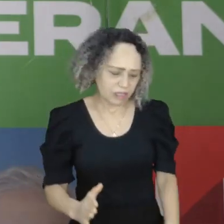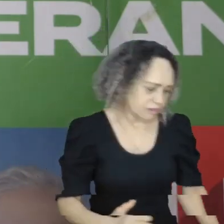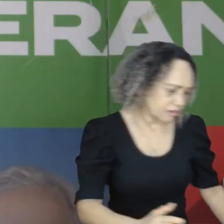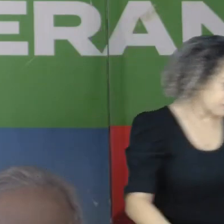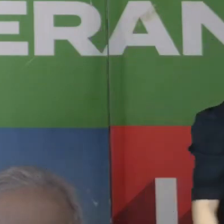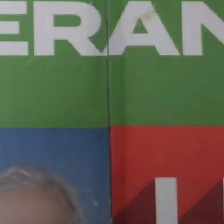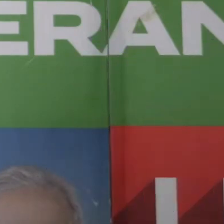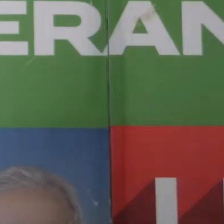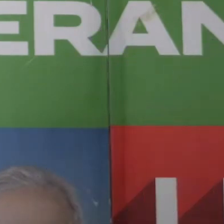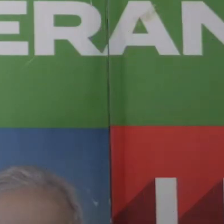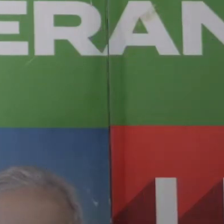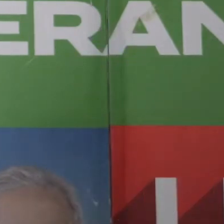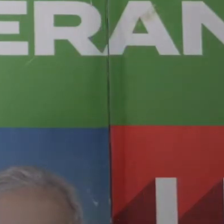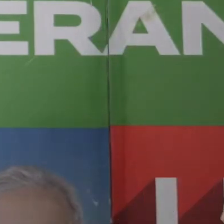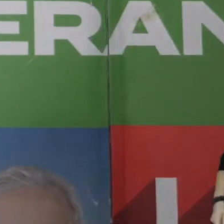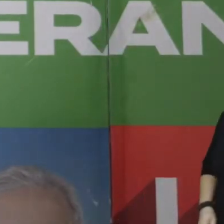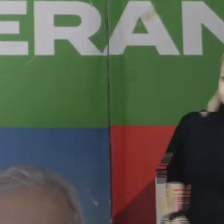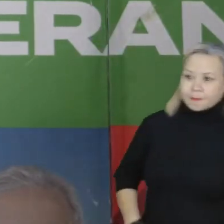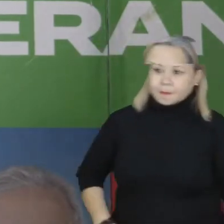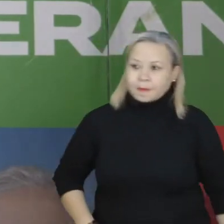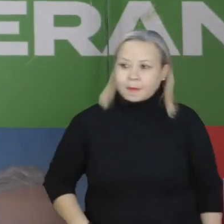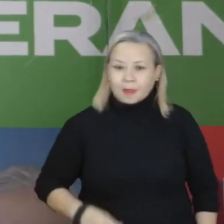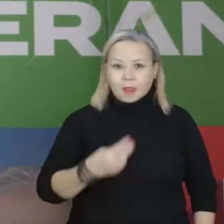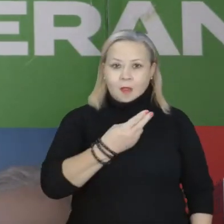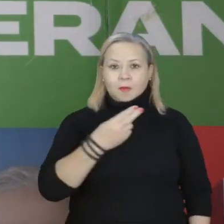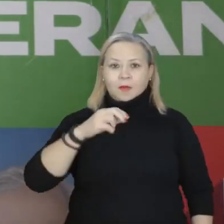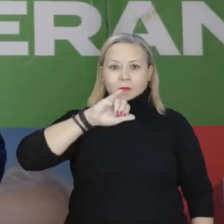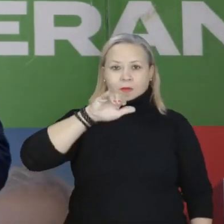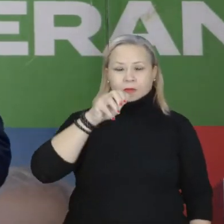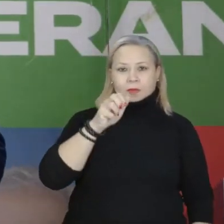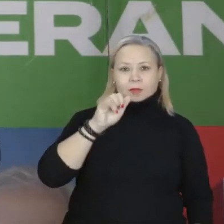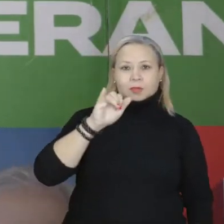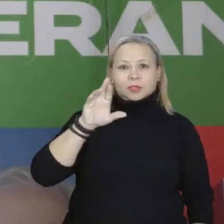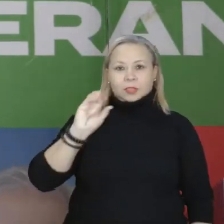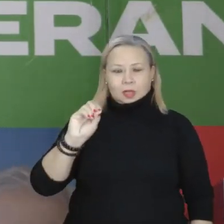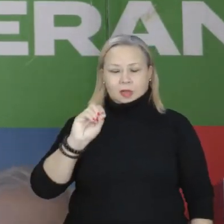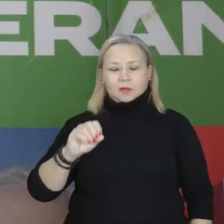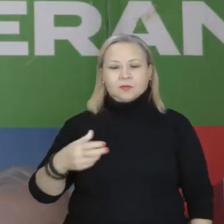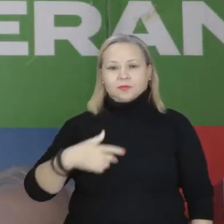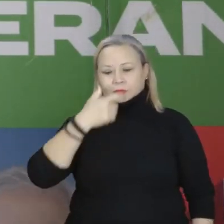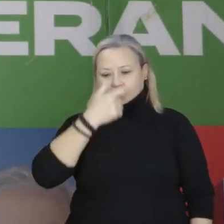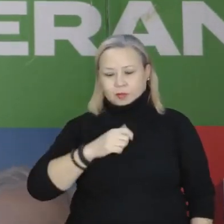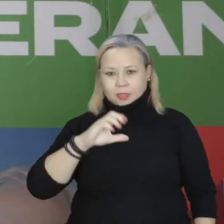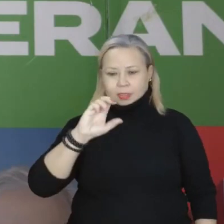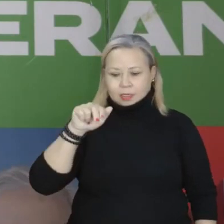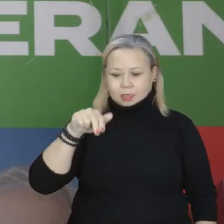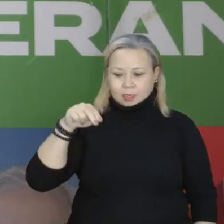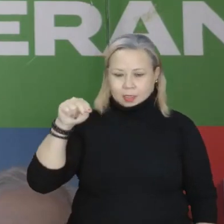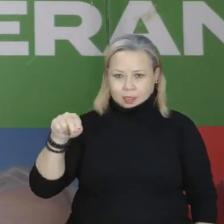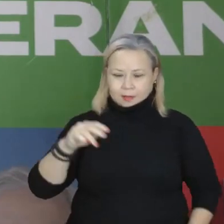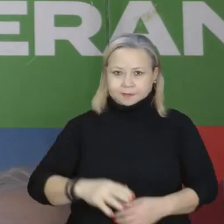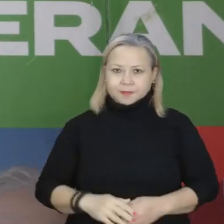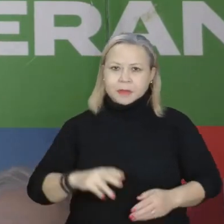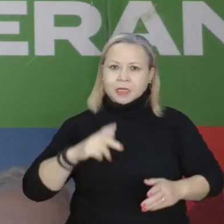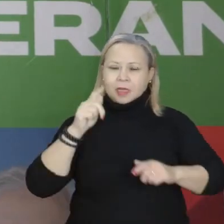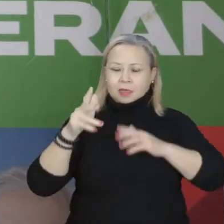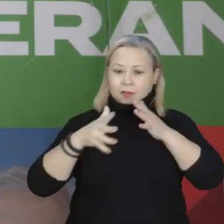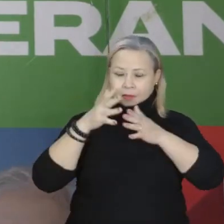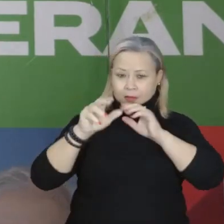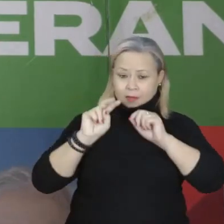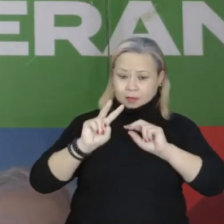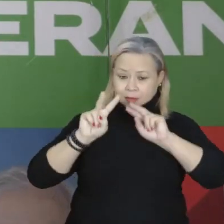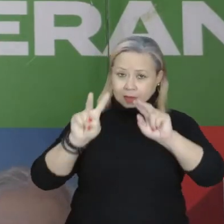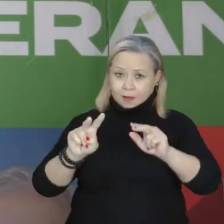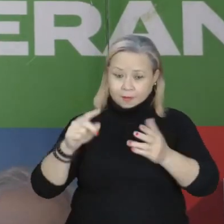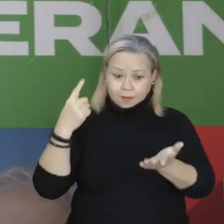é Jairo Nascimento, sou da CNN, estou aqui no fundo. Aonde tá? Aqui, presidente, aqui. Tá. Ó. Eu estava vendo a agenda do senhor hoje, é um evento no